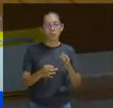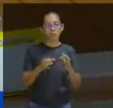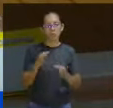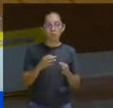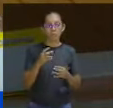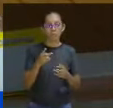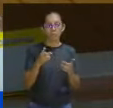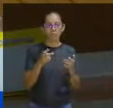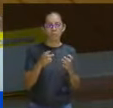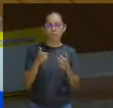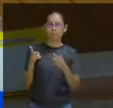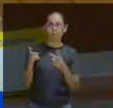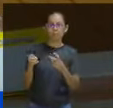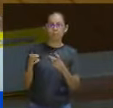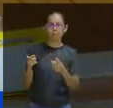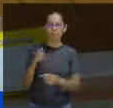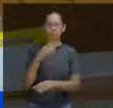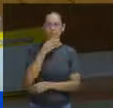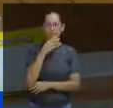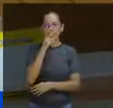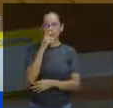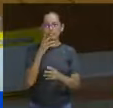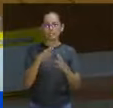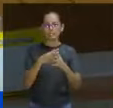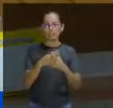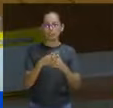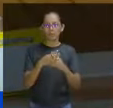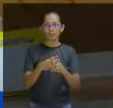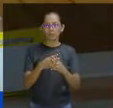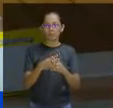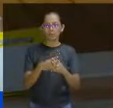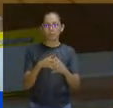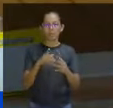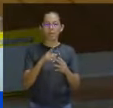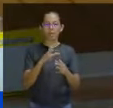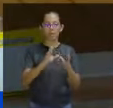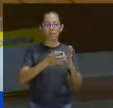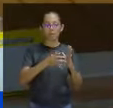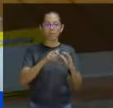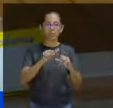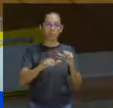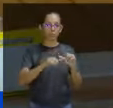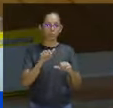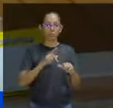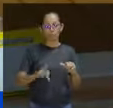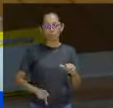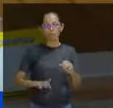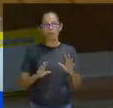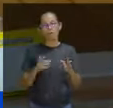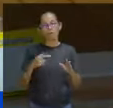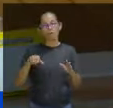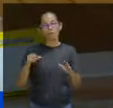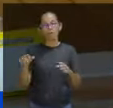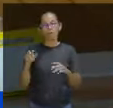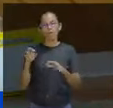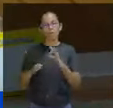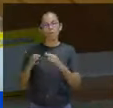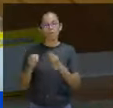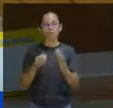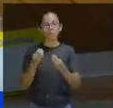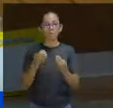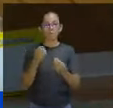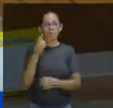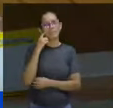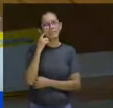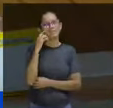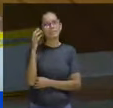entre os gestores do próprio partido, para dizer, não, vamos reconhecer, porque a gestão anterior era ruim, a gestão nova